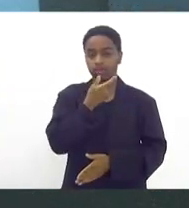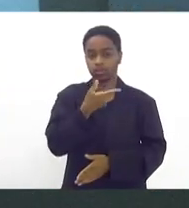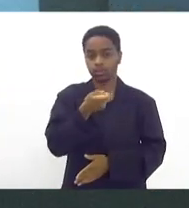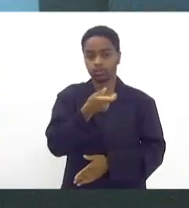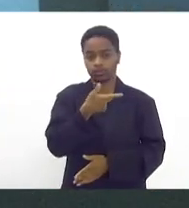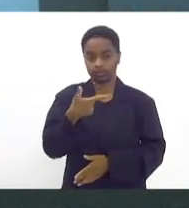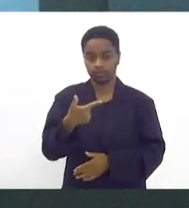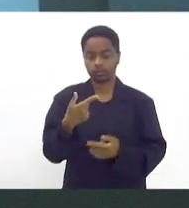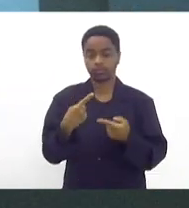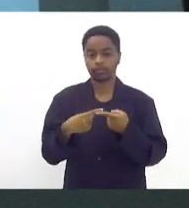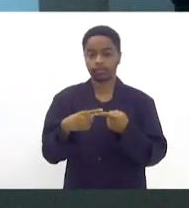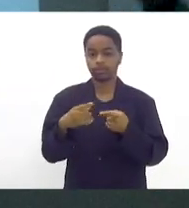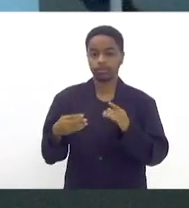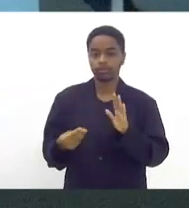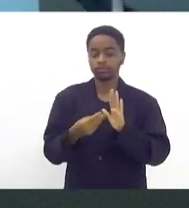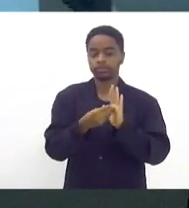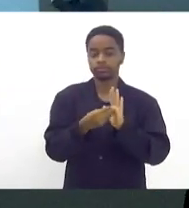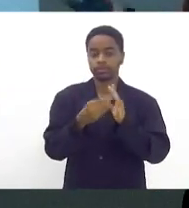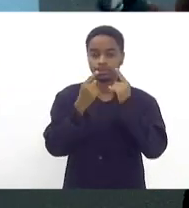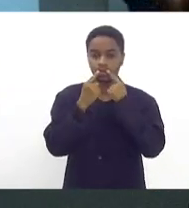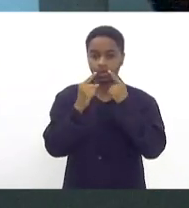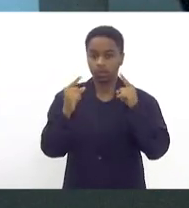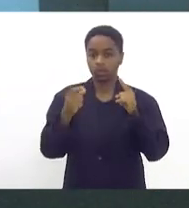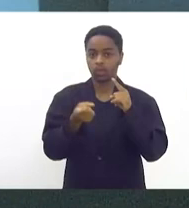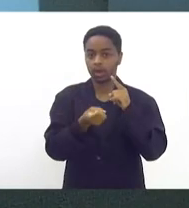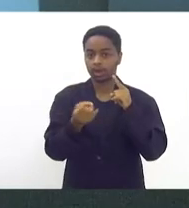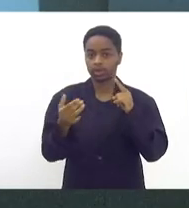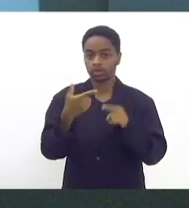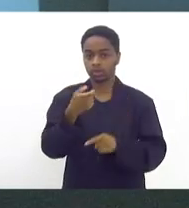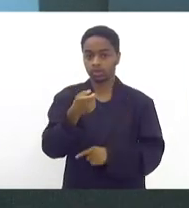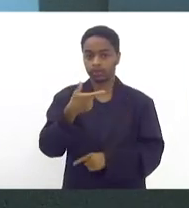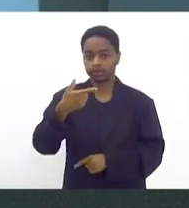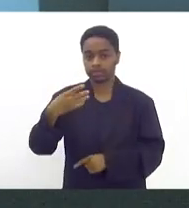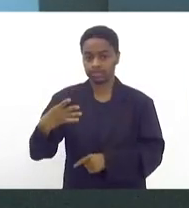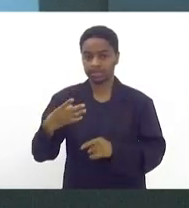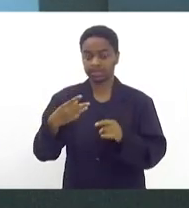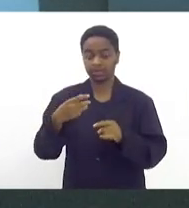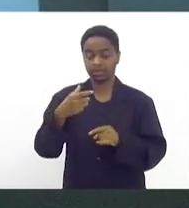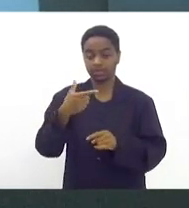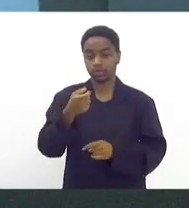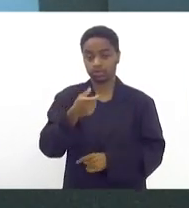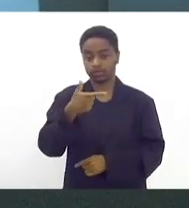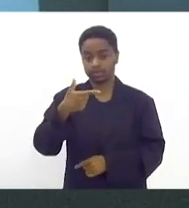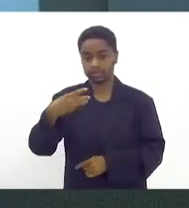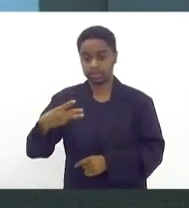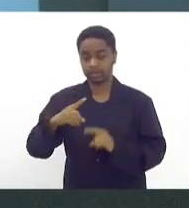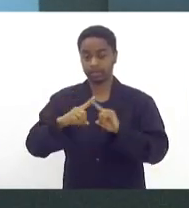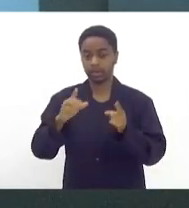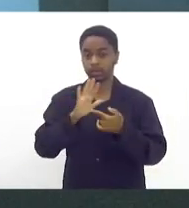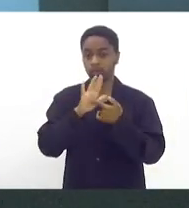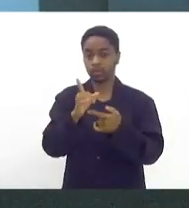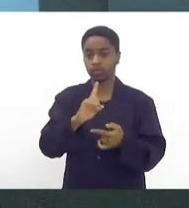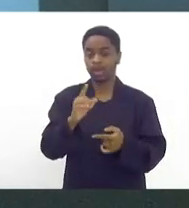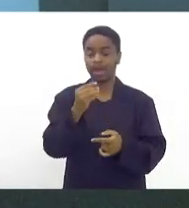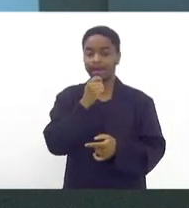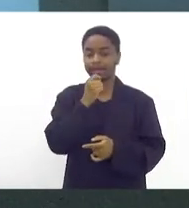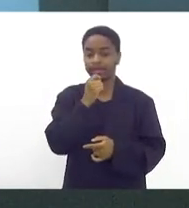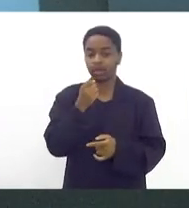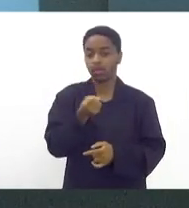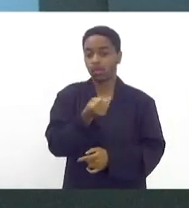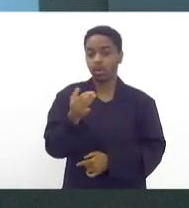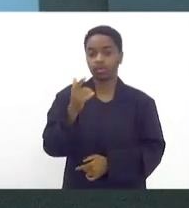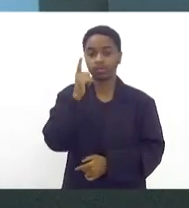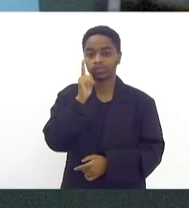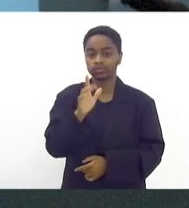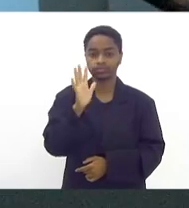temos o número de reclamações de 23 mas ainda não geramos a taxa de resolutividade mas